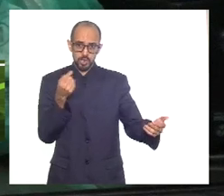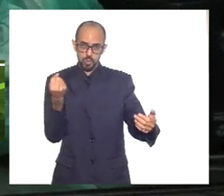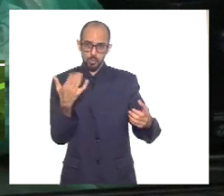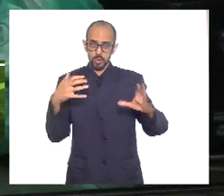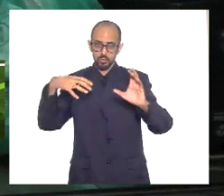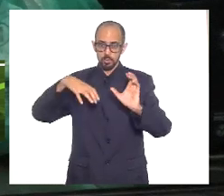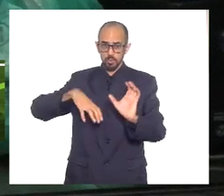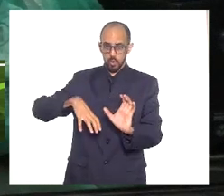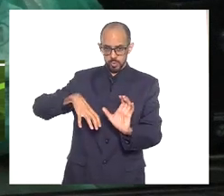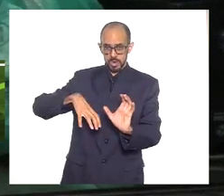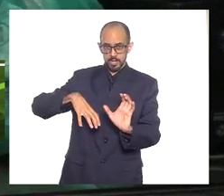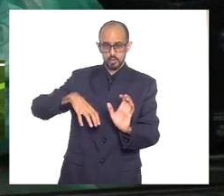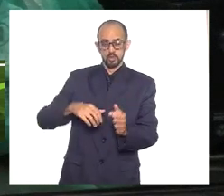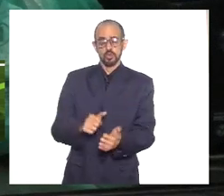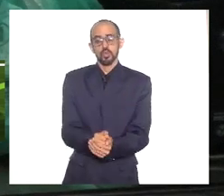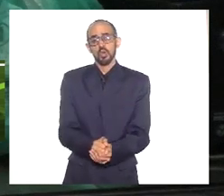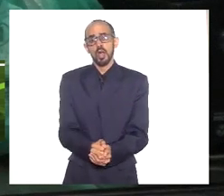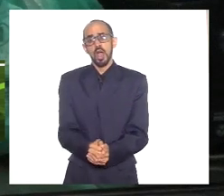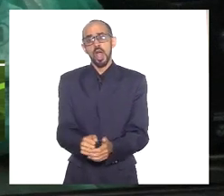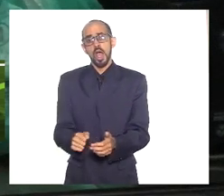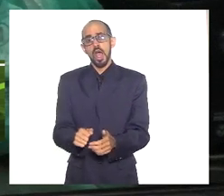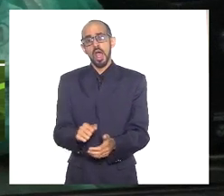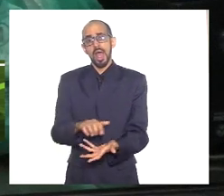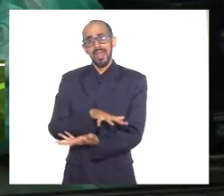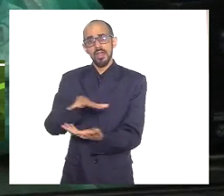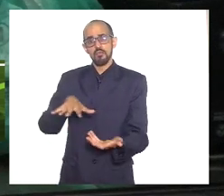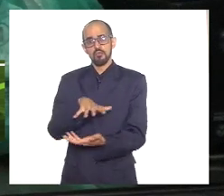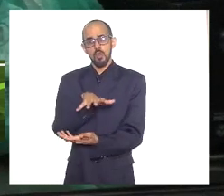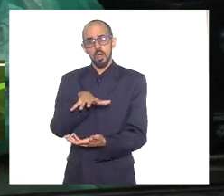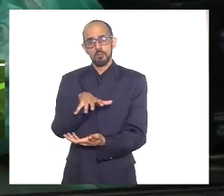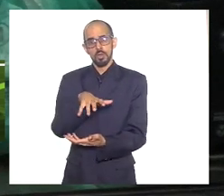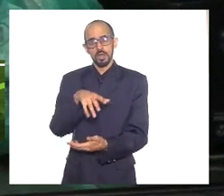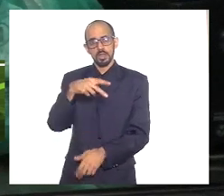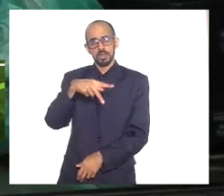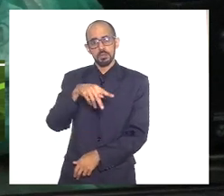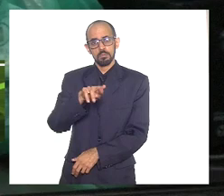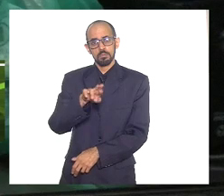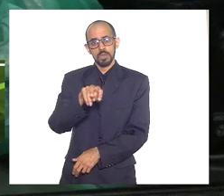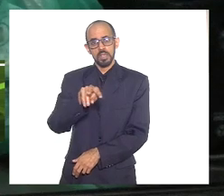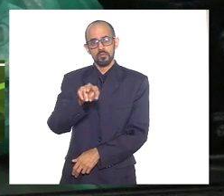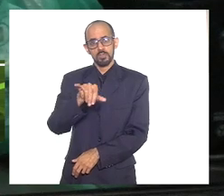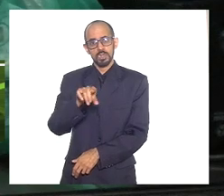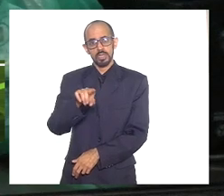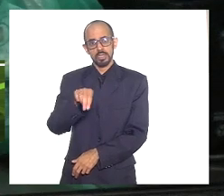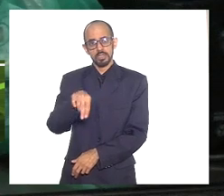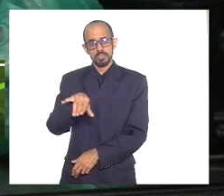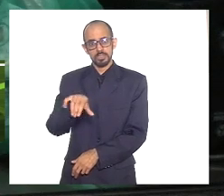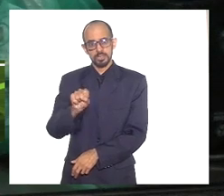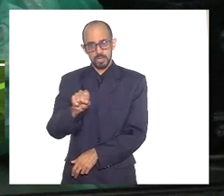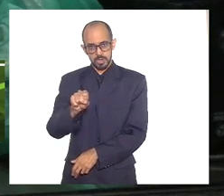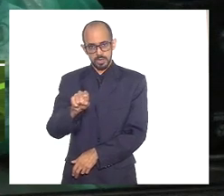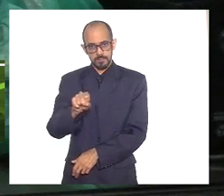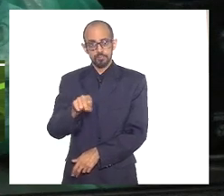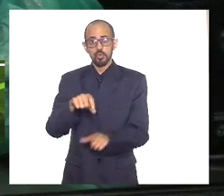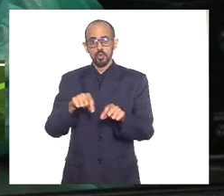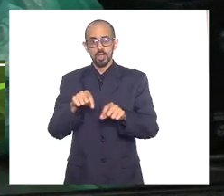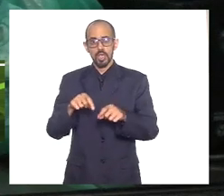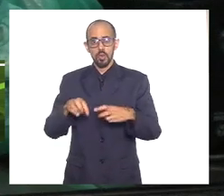Nacional a reforma previdenciária, o ministro da Economia, o senhor Paulo